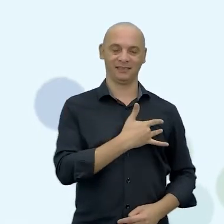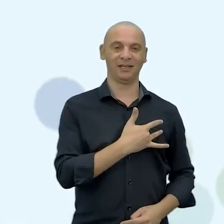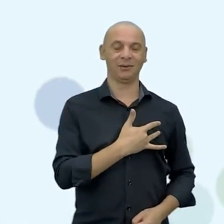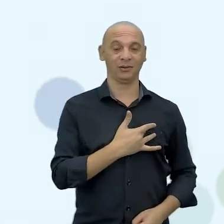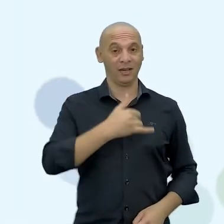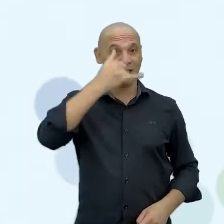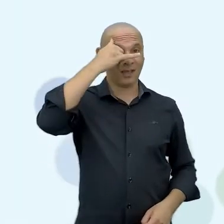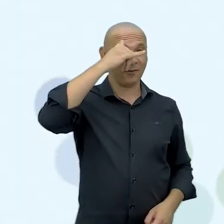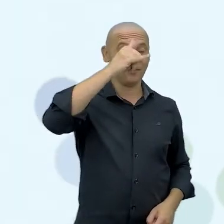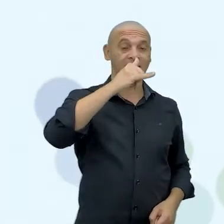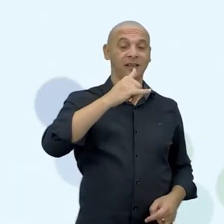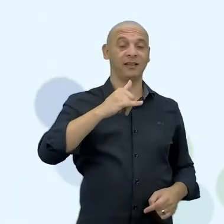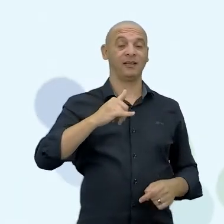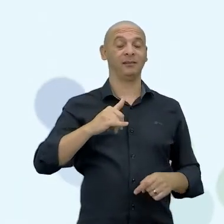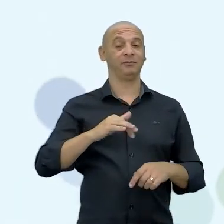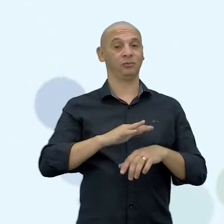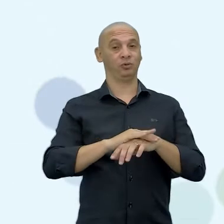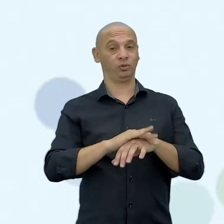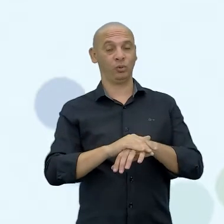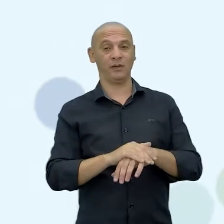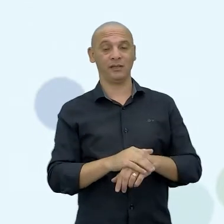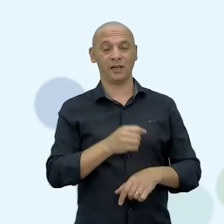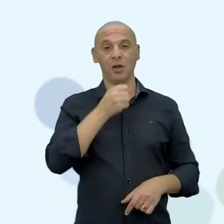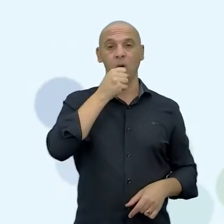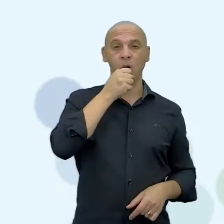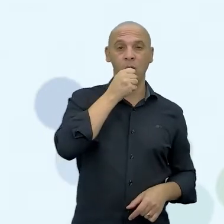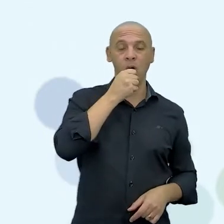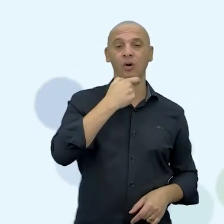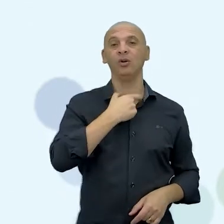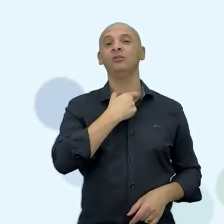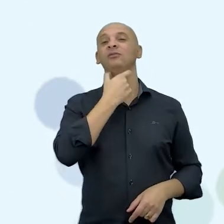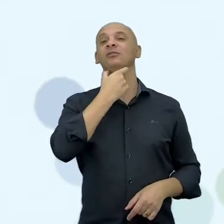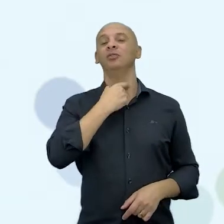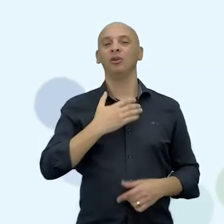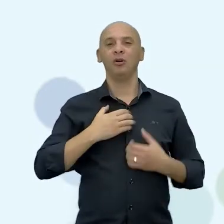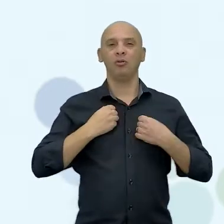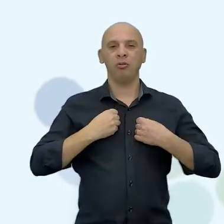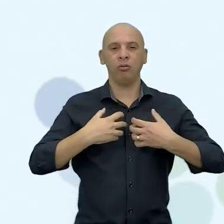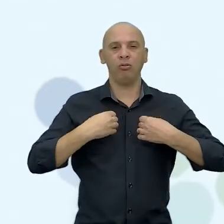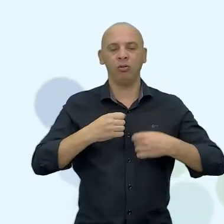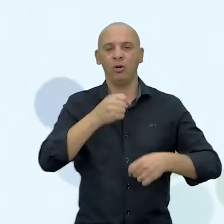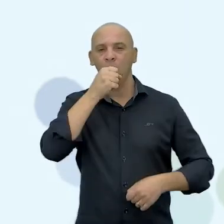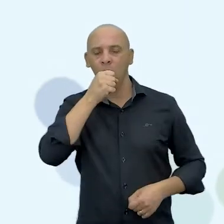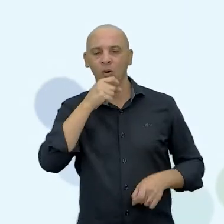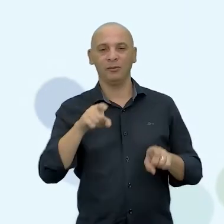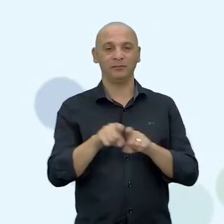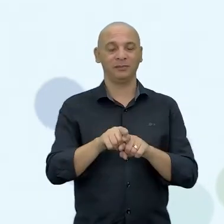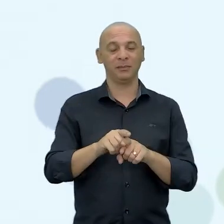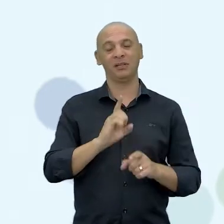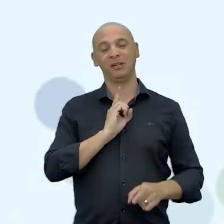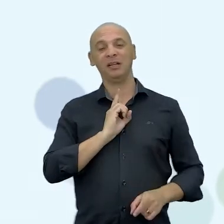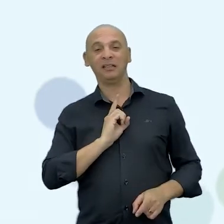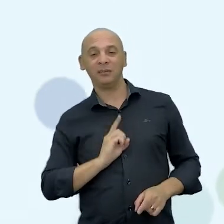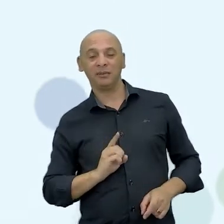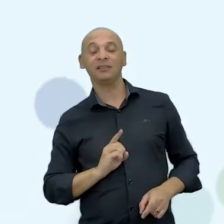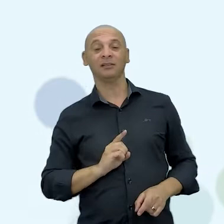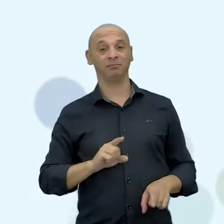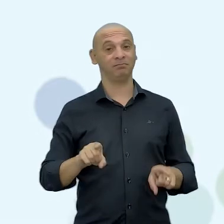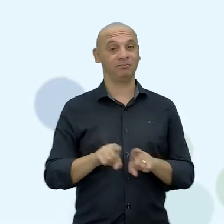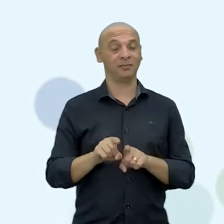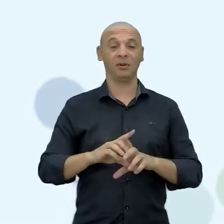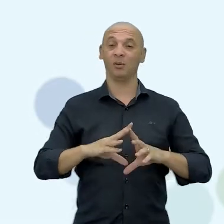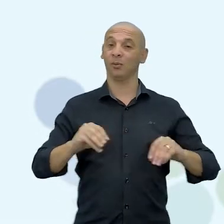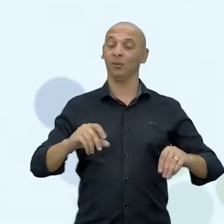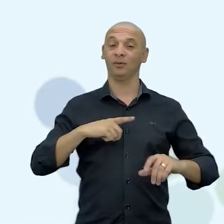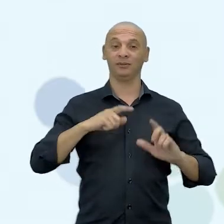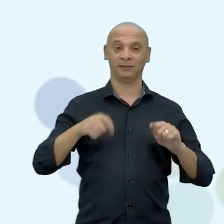problemas de saúde como alergias, asma, doenças autoimunes e depressão, né? Então, os remédios